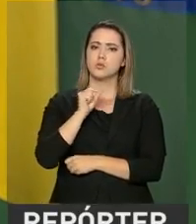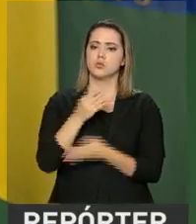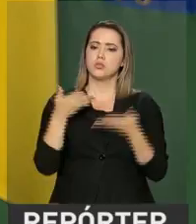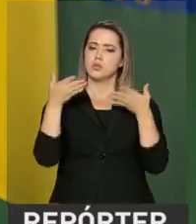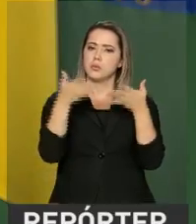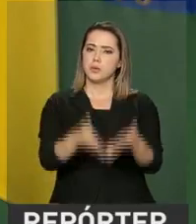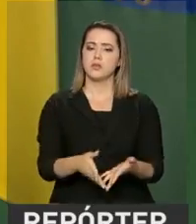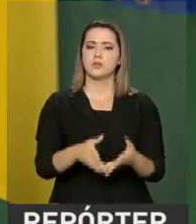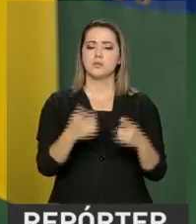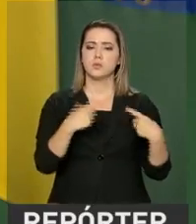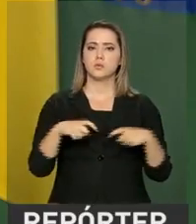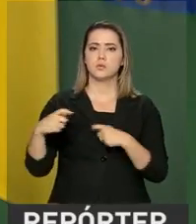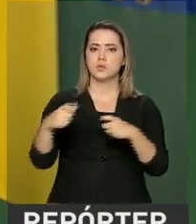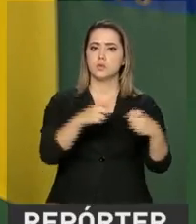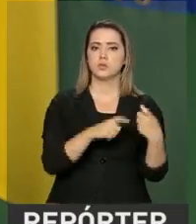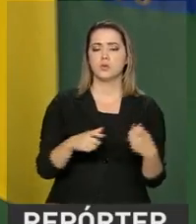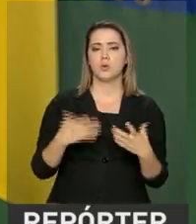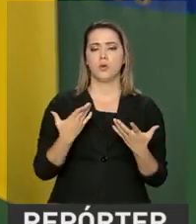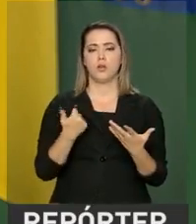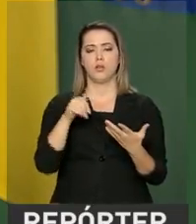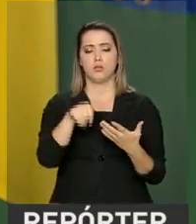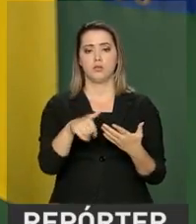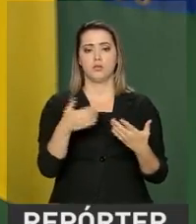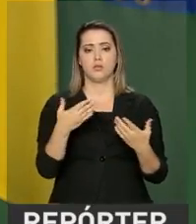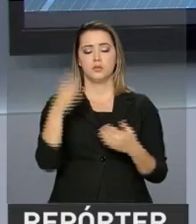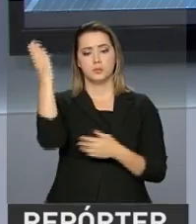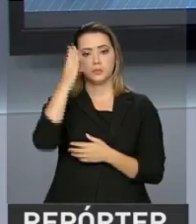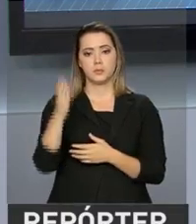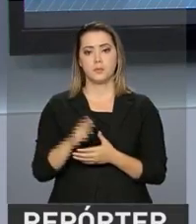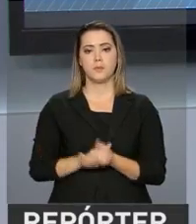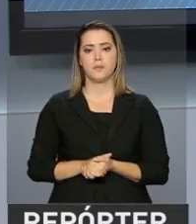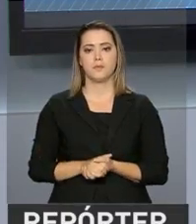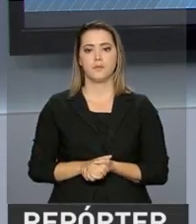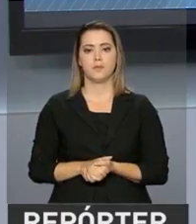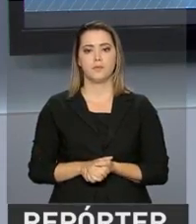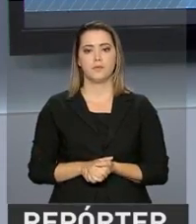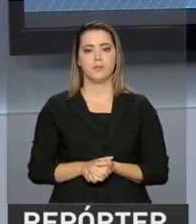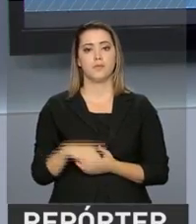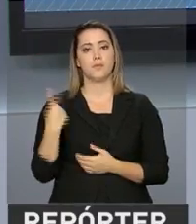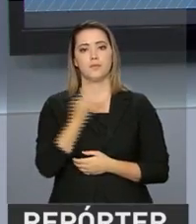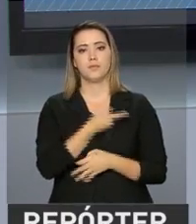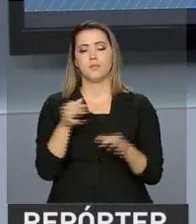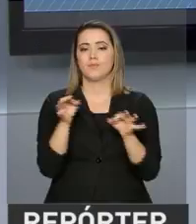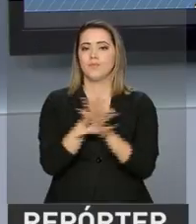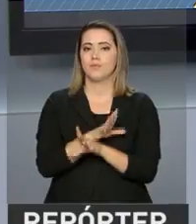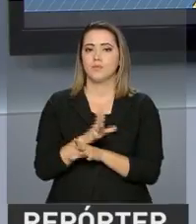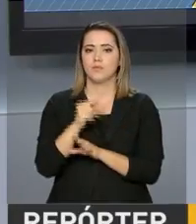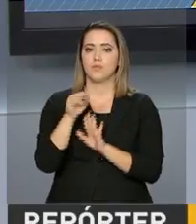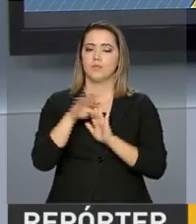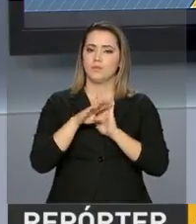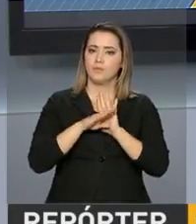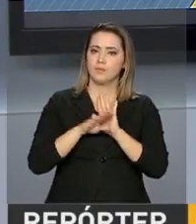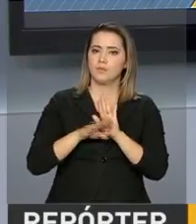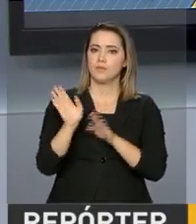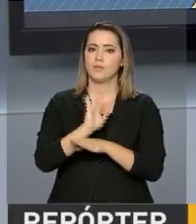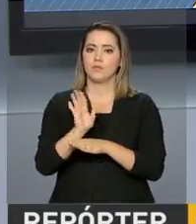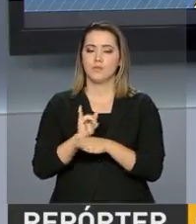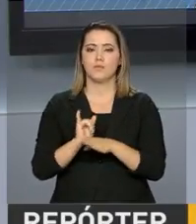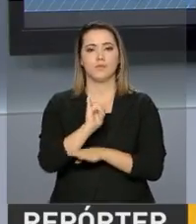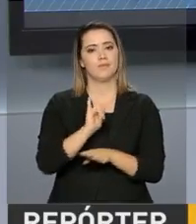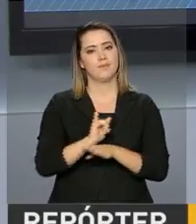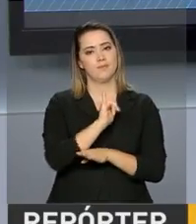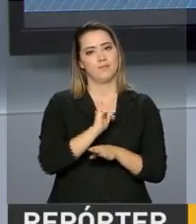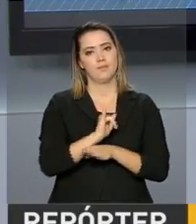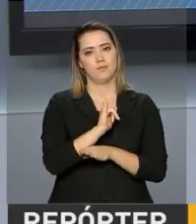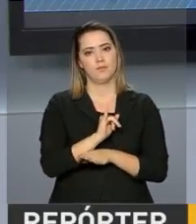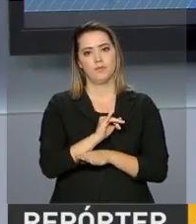pertence ao grupo da cidadania brasileira. Esta edição termina aqui. Todas as reportagens você confere em